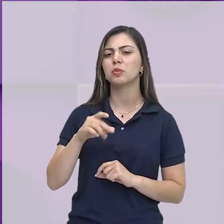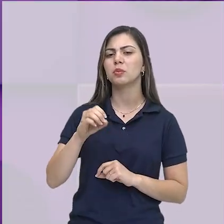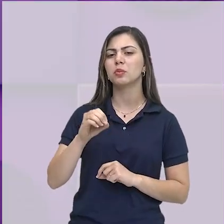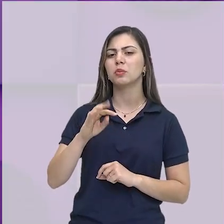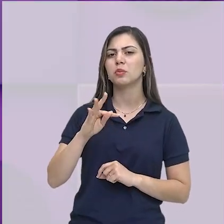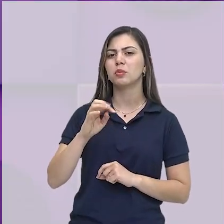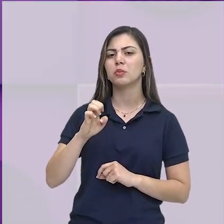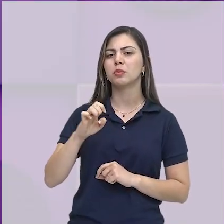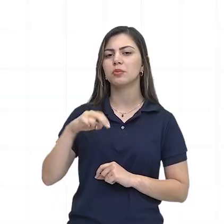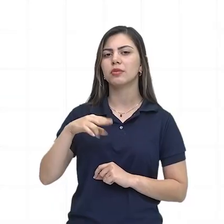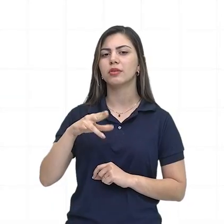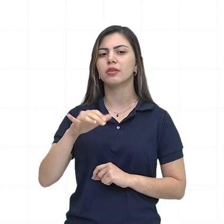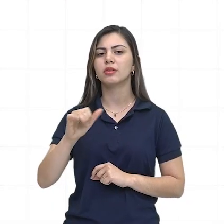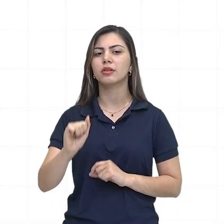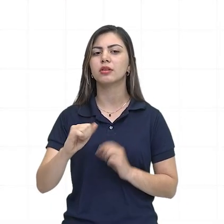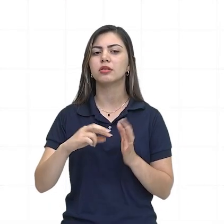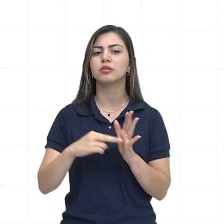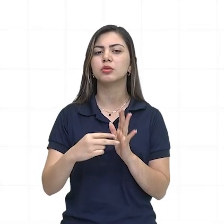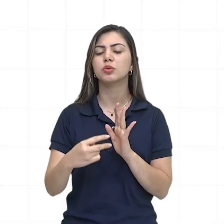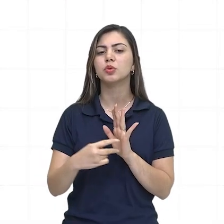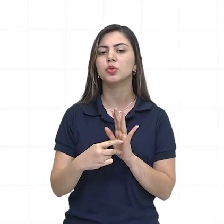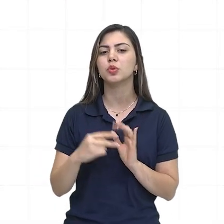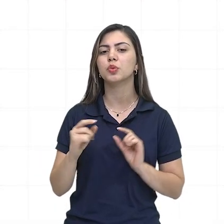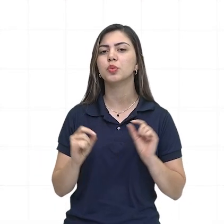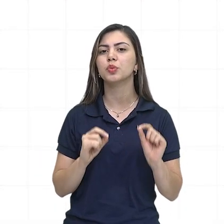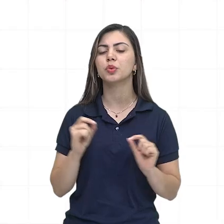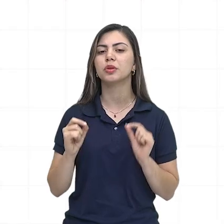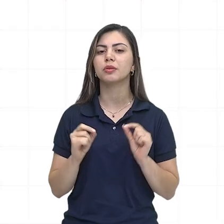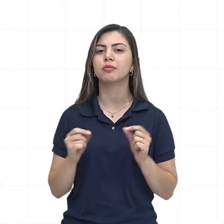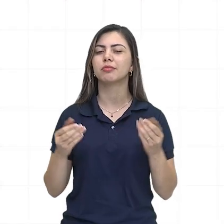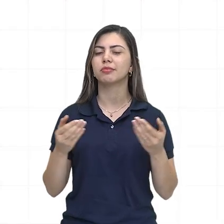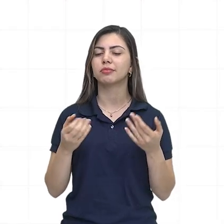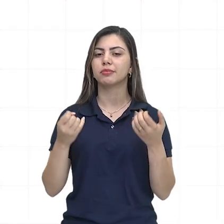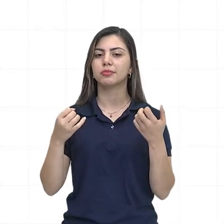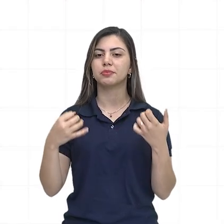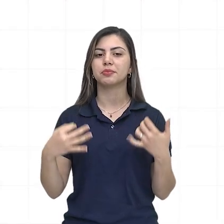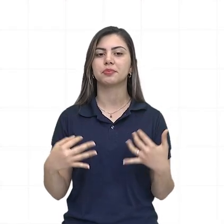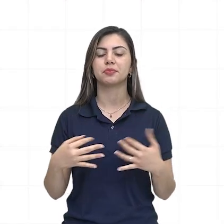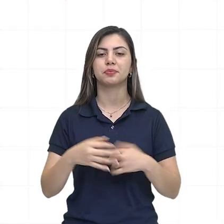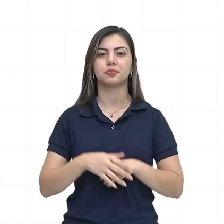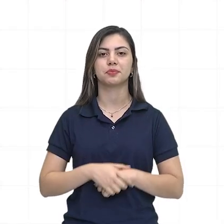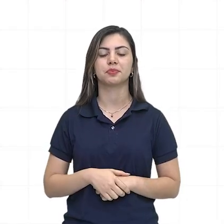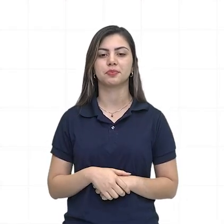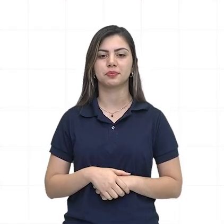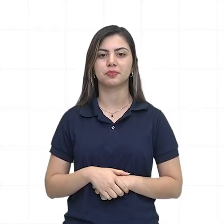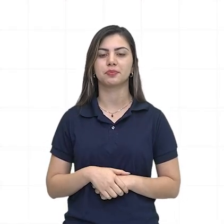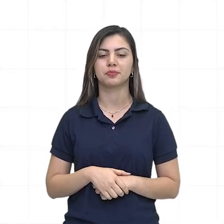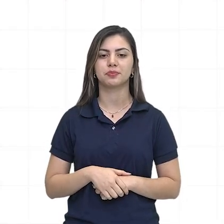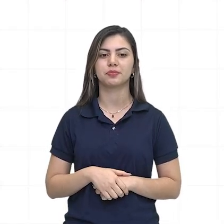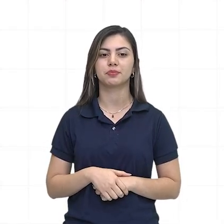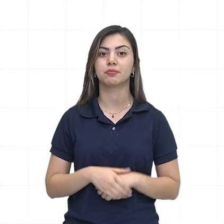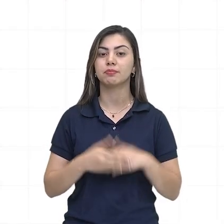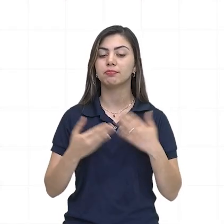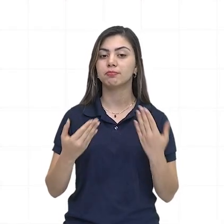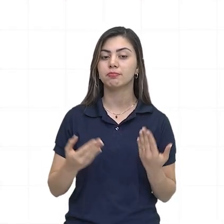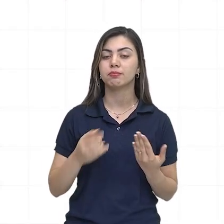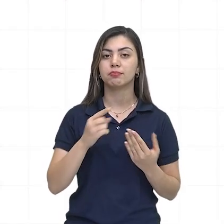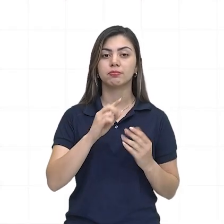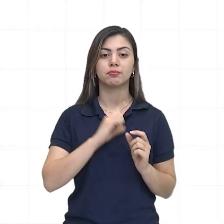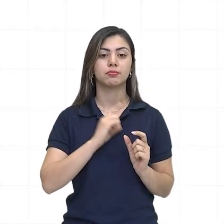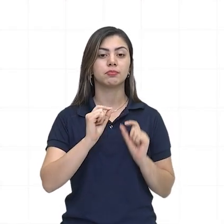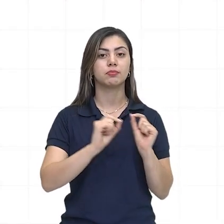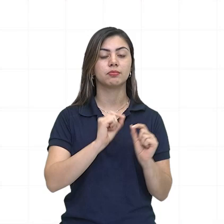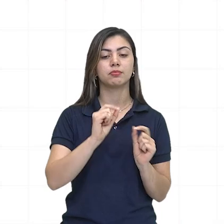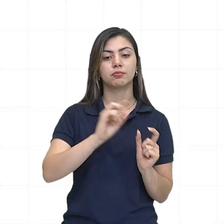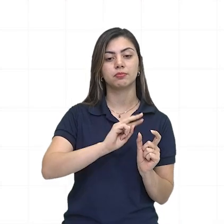uma potência? Vejamos. Potenciação com números racionais na forma decimal. A potenciação,